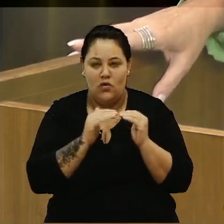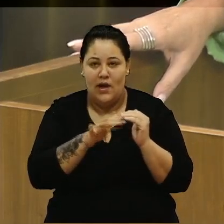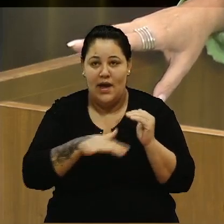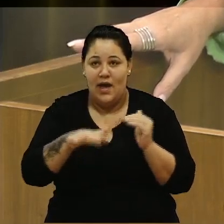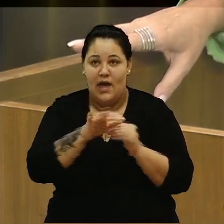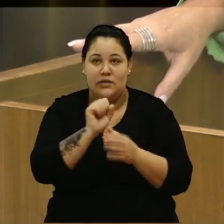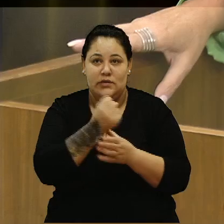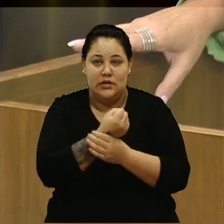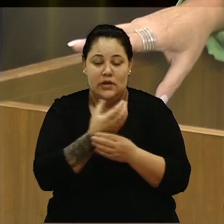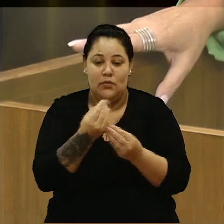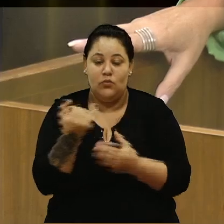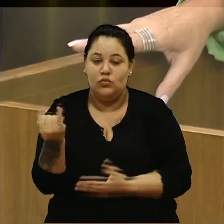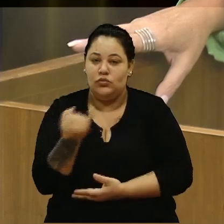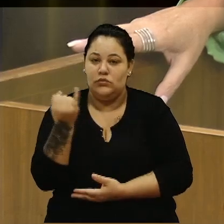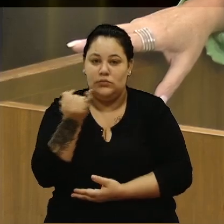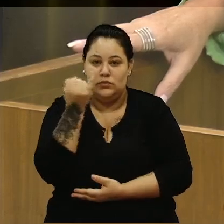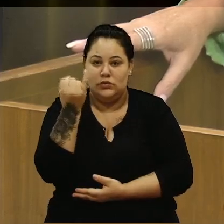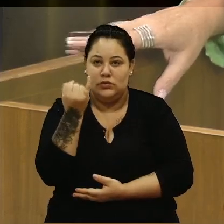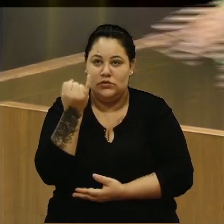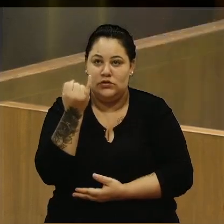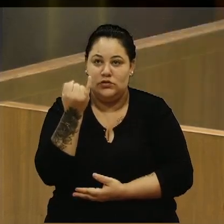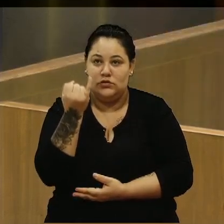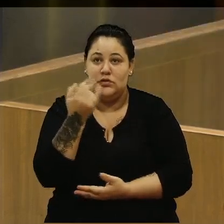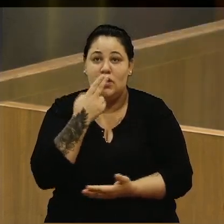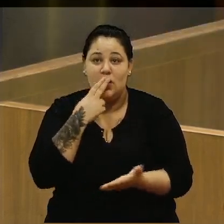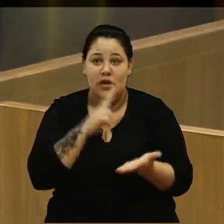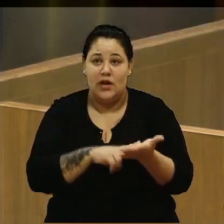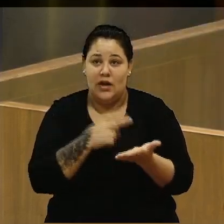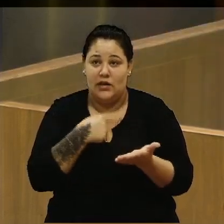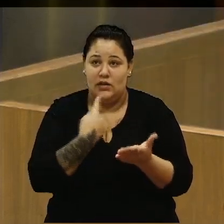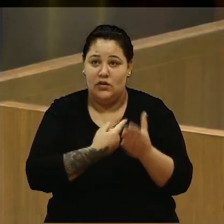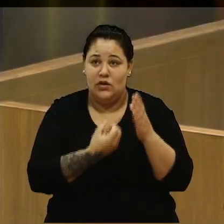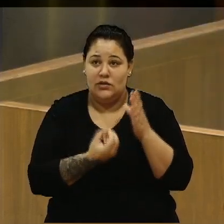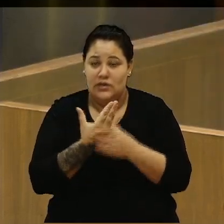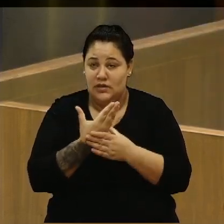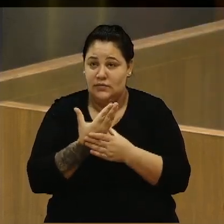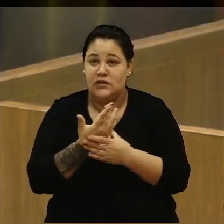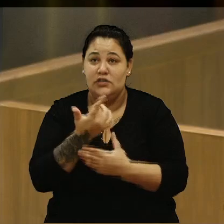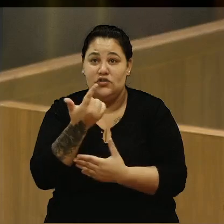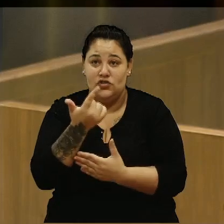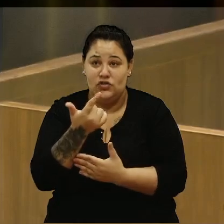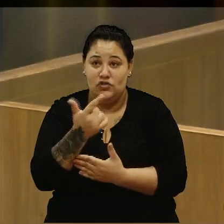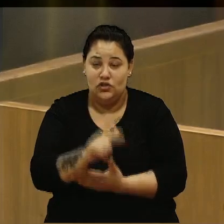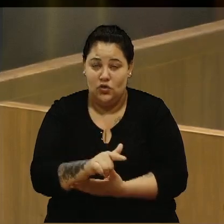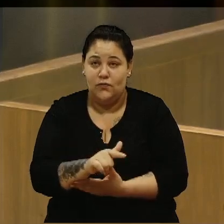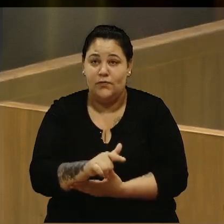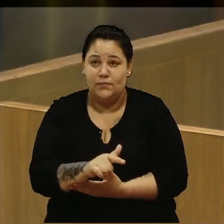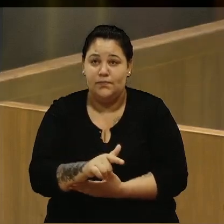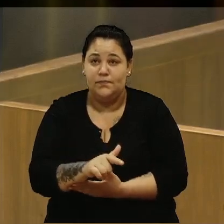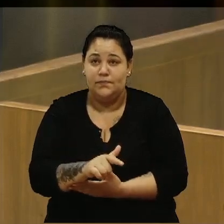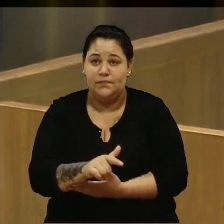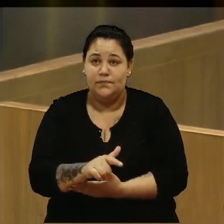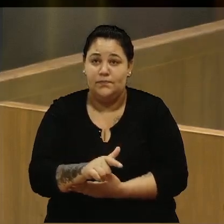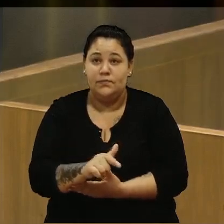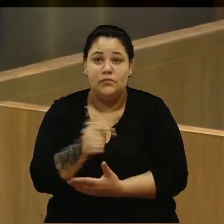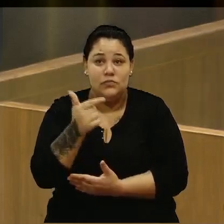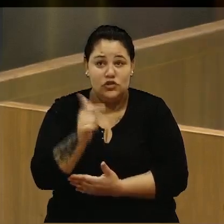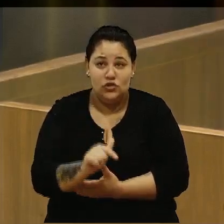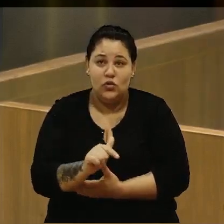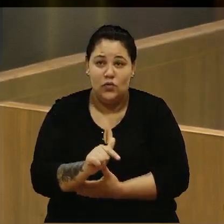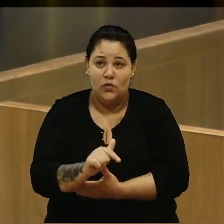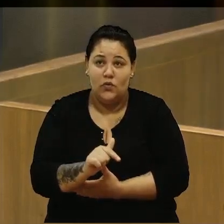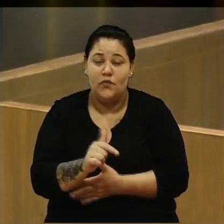segurança é fundamental nesta carta que nós elaboramos, que mais uma vez... líder para a bancada do PT. Que mais uma vez